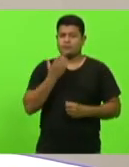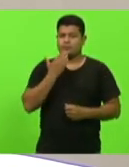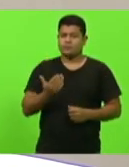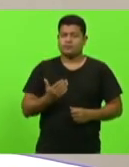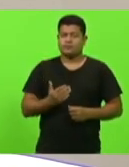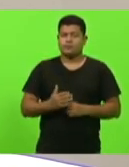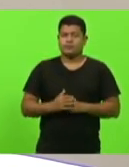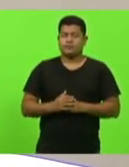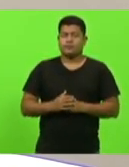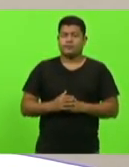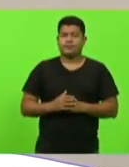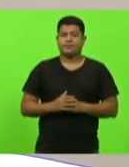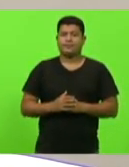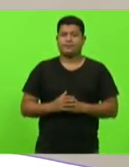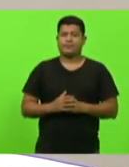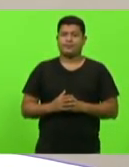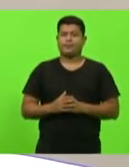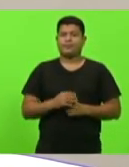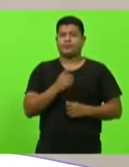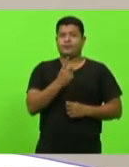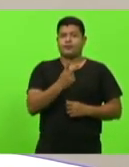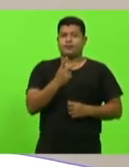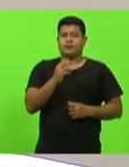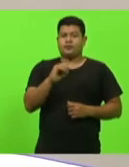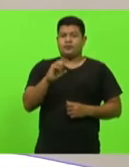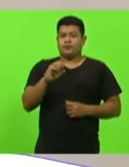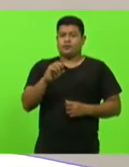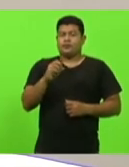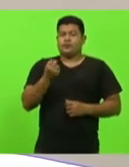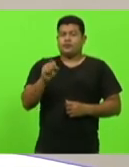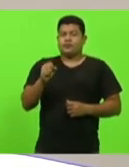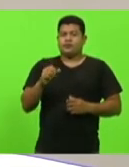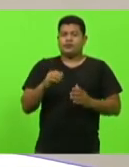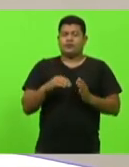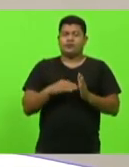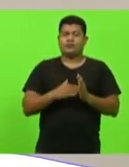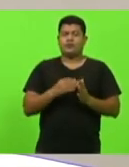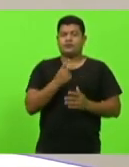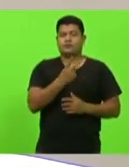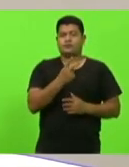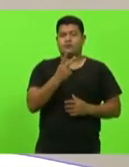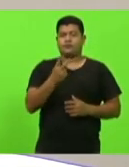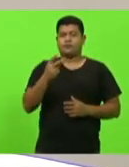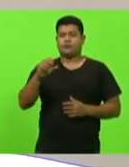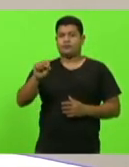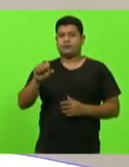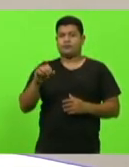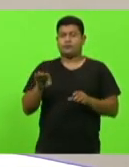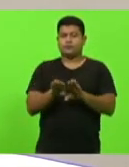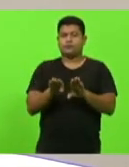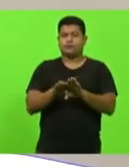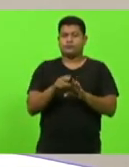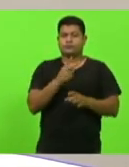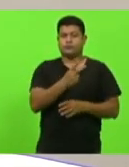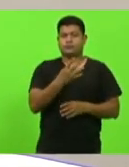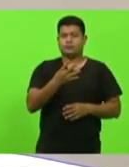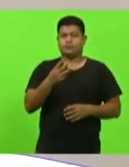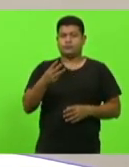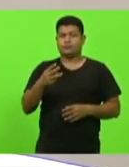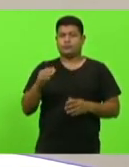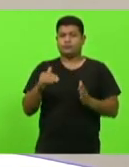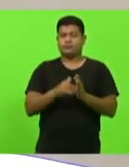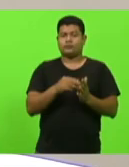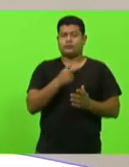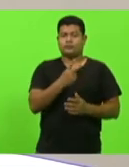requerimentos. Requerimentos 208, 228 a 243 e 245 a 247.